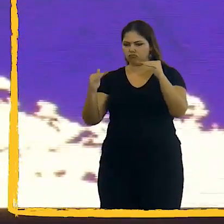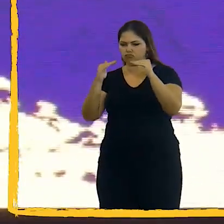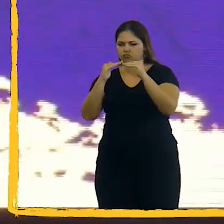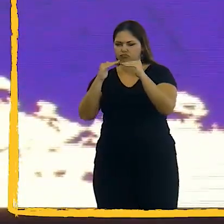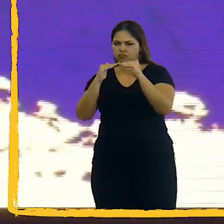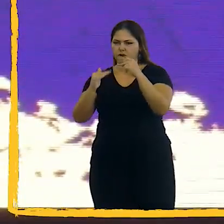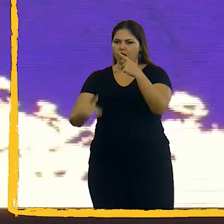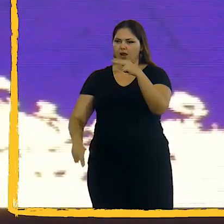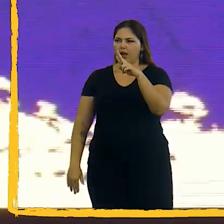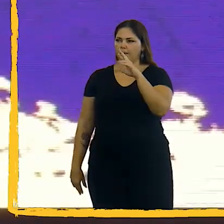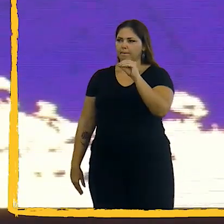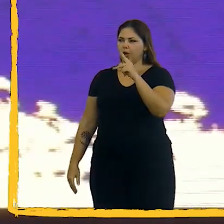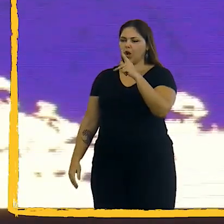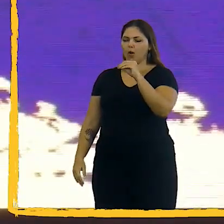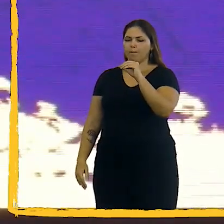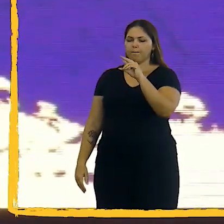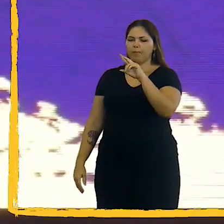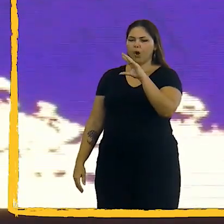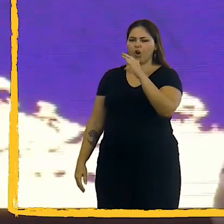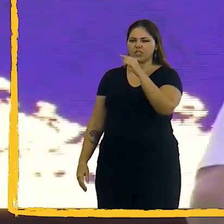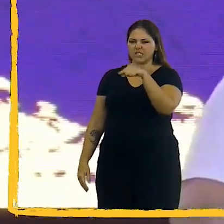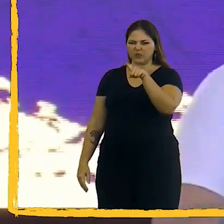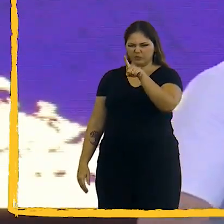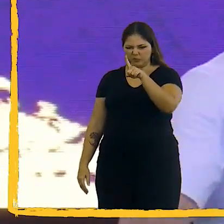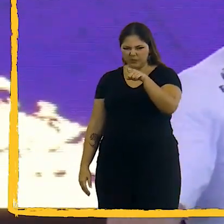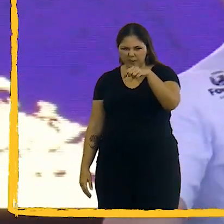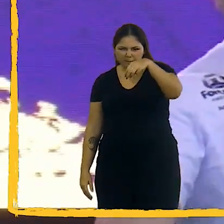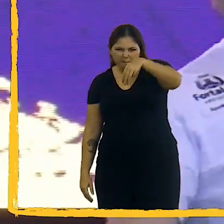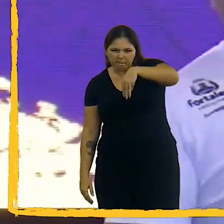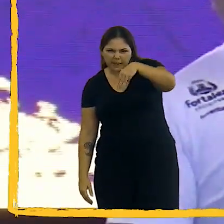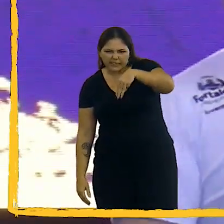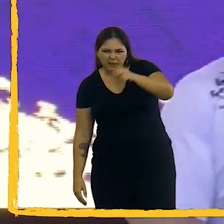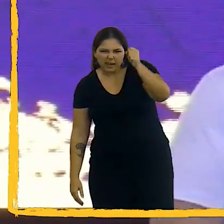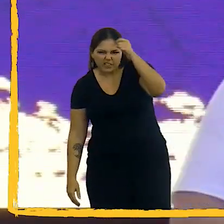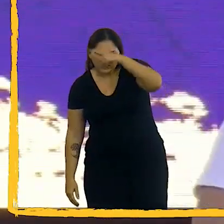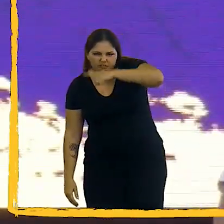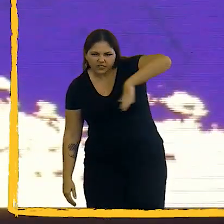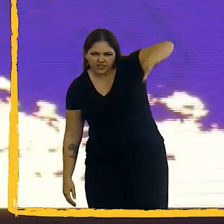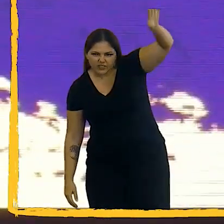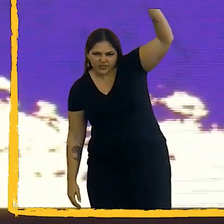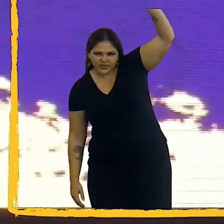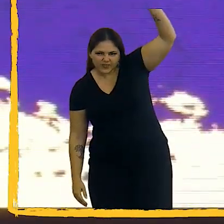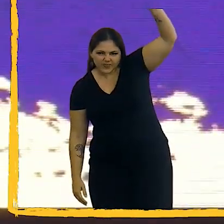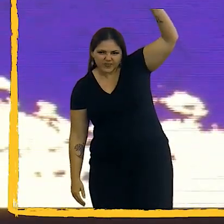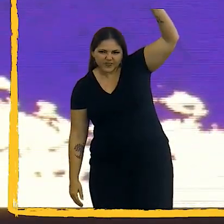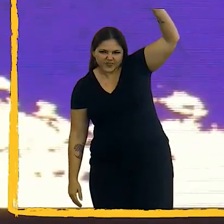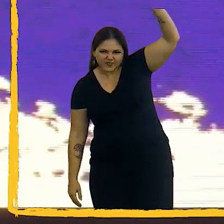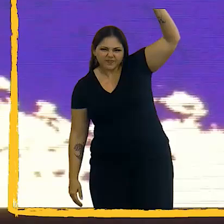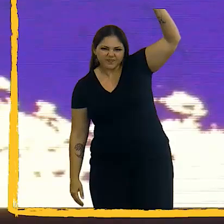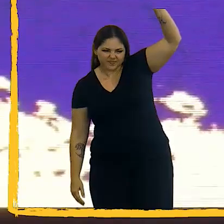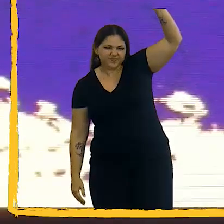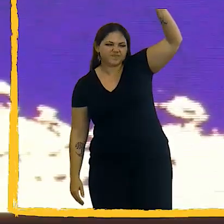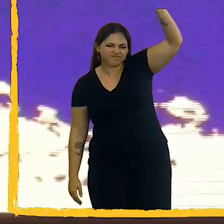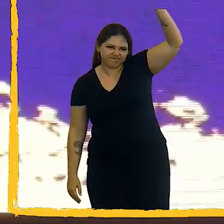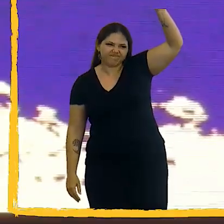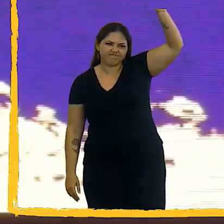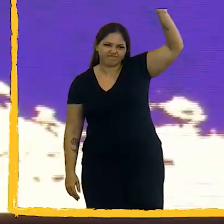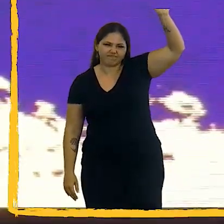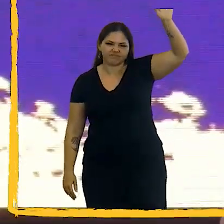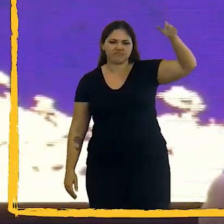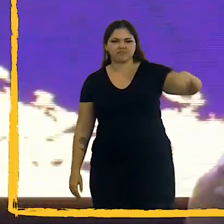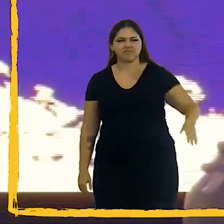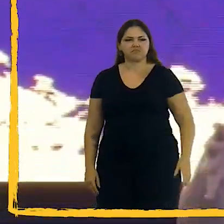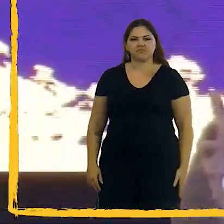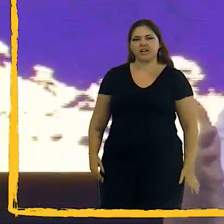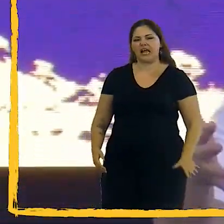mim quem tem dificuldade matemática levanta o braço aí show quem é que